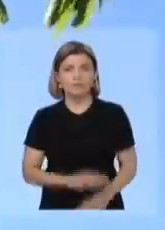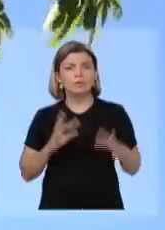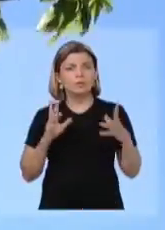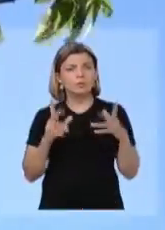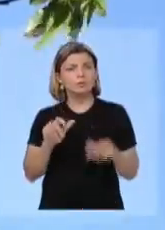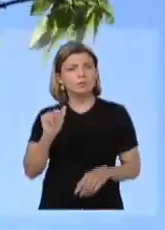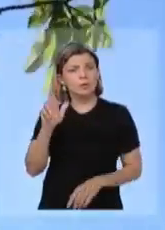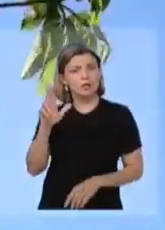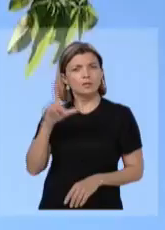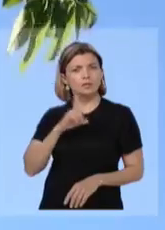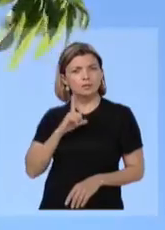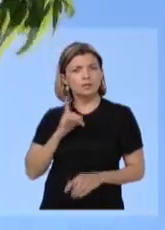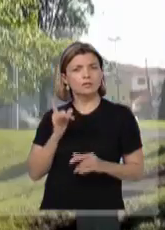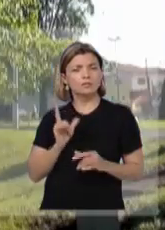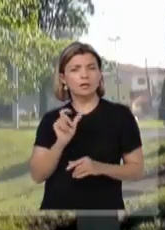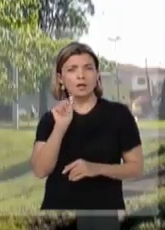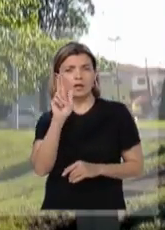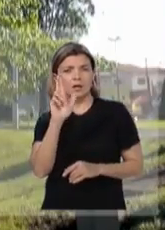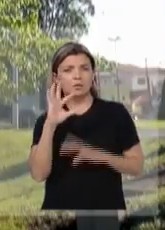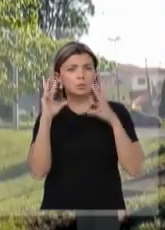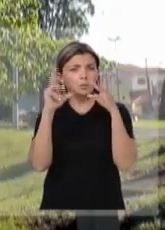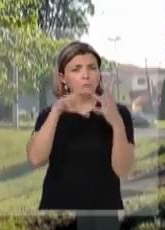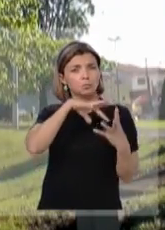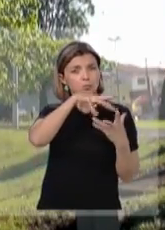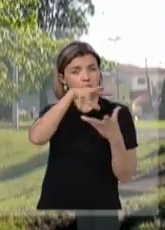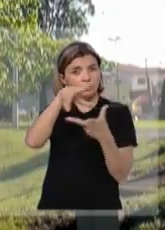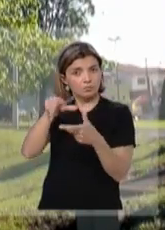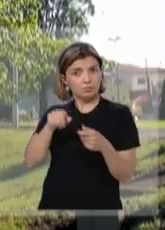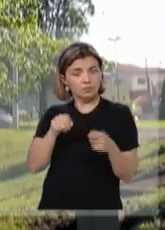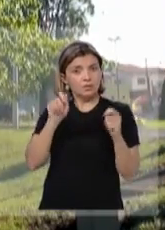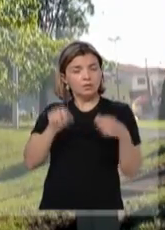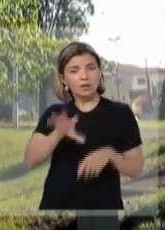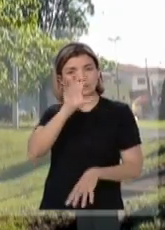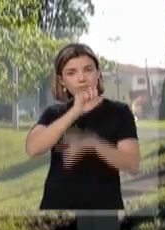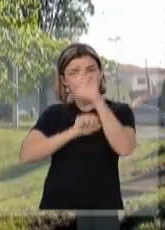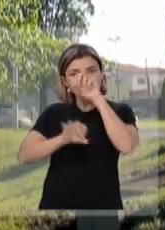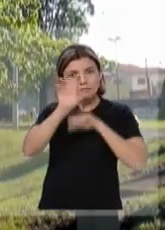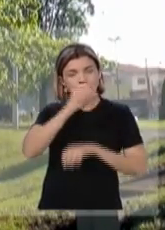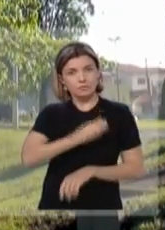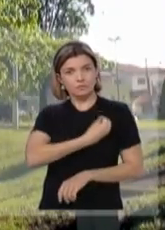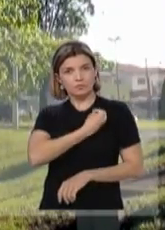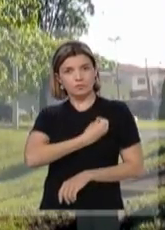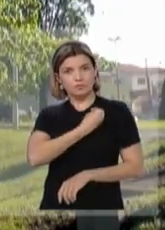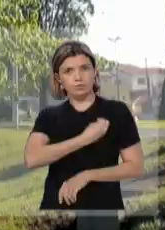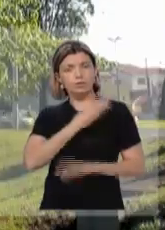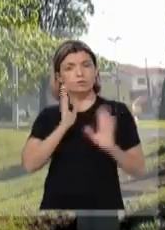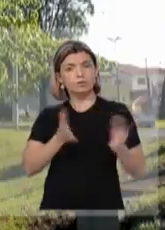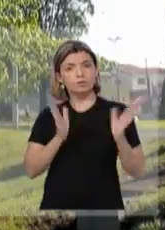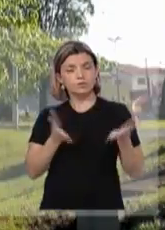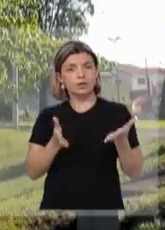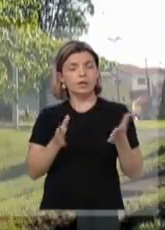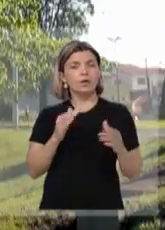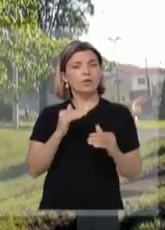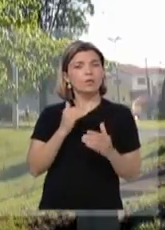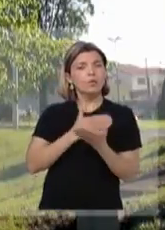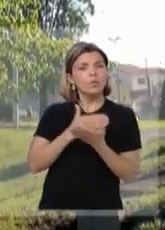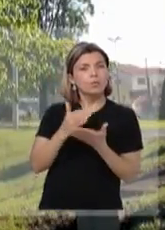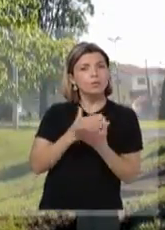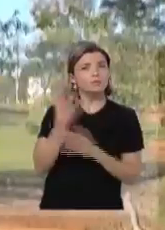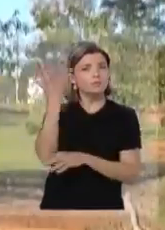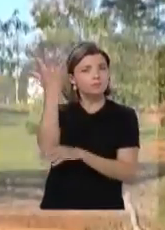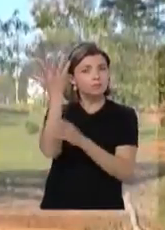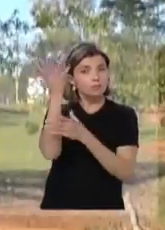Todo o oxigênio presente na atmosfera da Terra hoje em dia, e que permite a nossa sobrevivência foi e está sendo